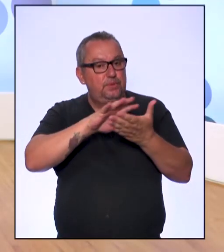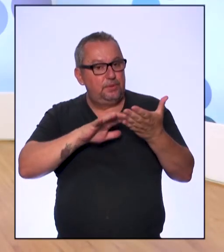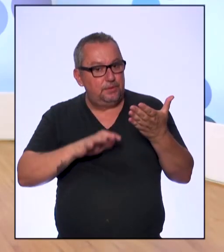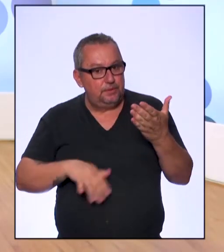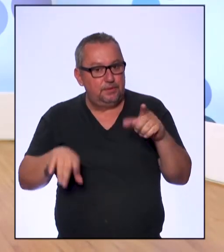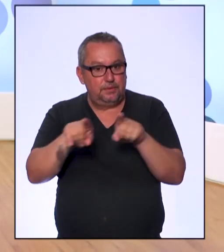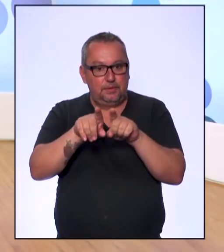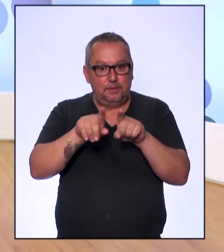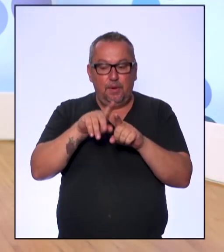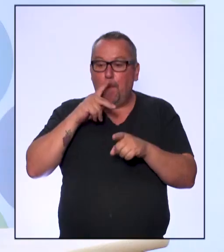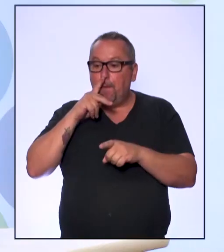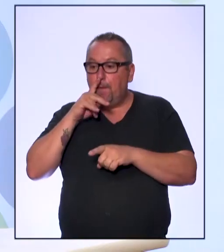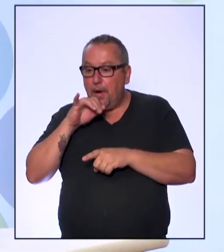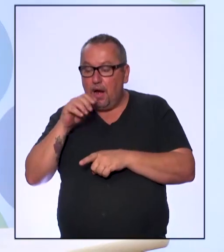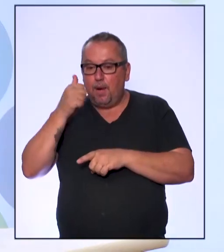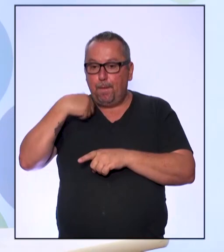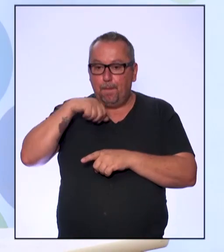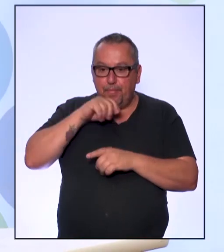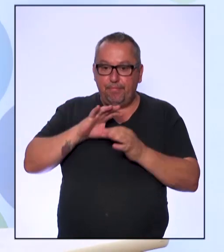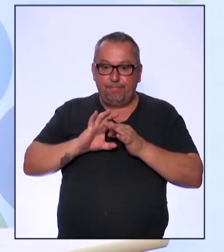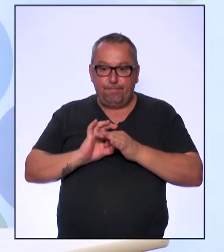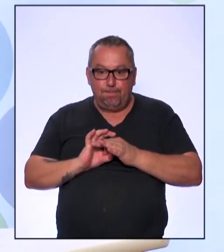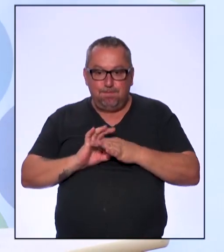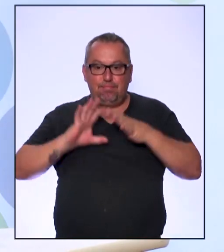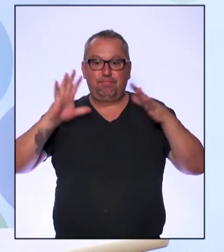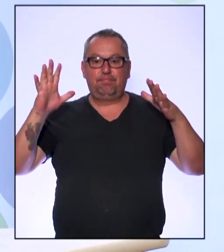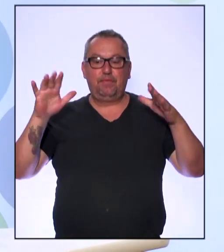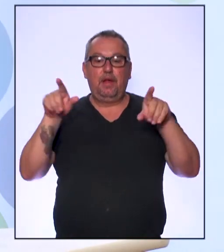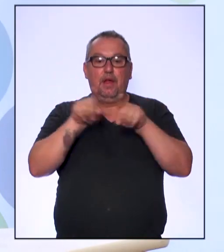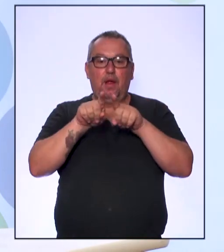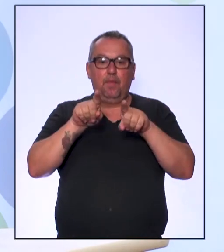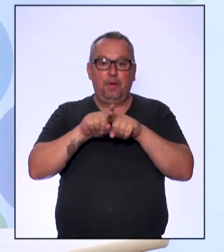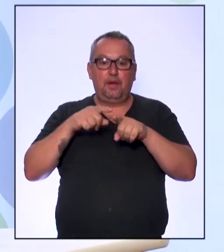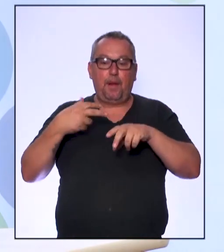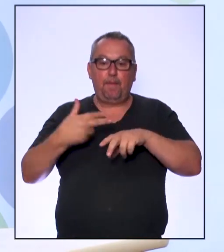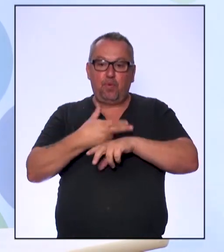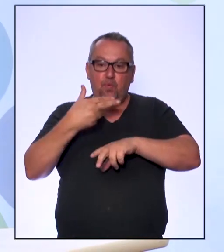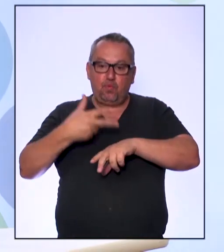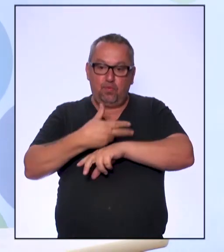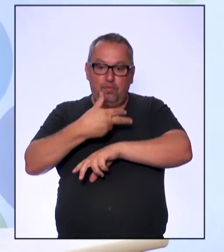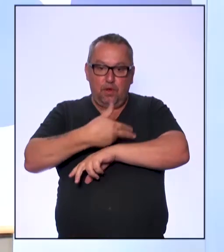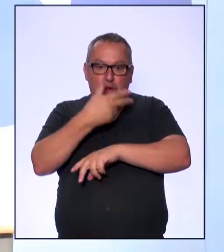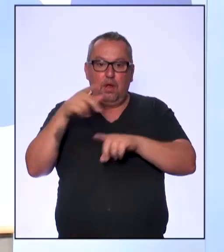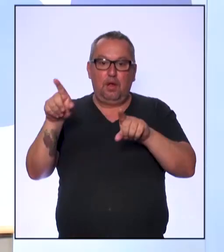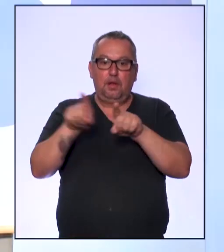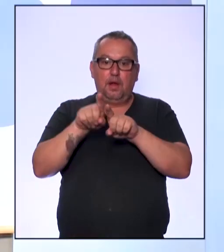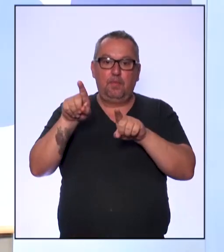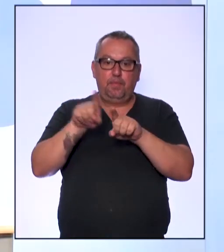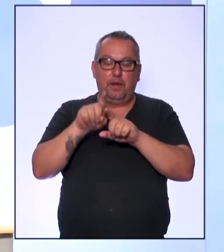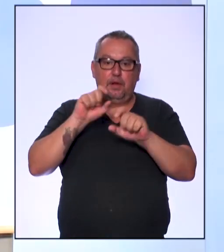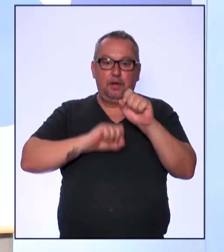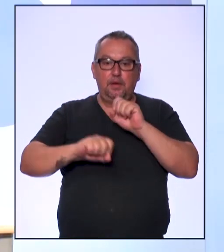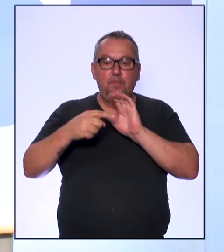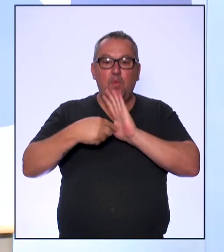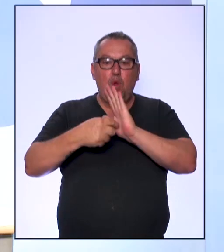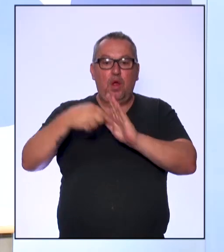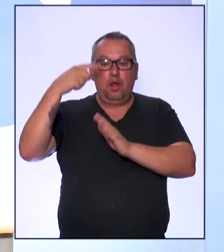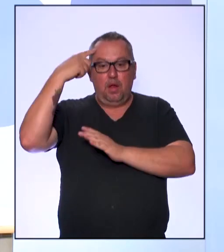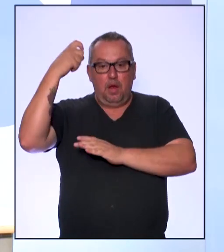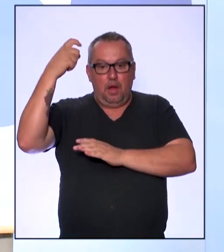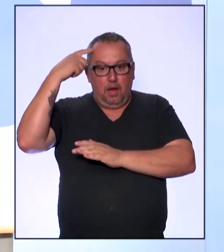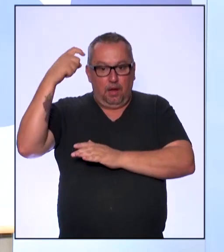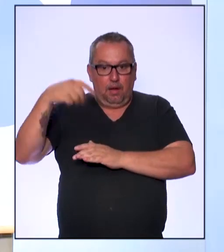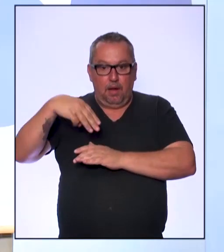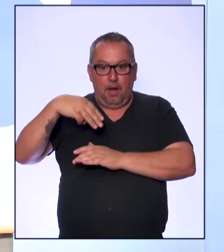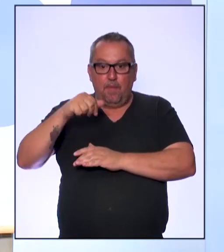pais autorizarem, a questão da mutilação e também realçando a ideia. Sim, a Maria Muito